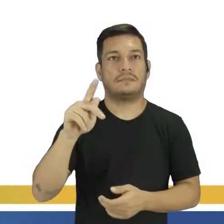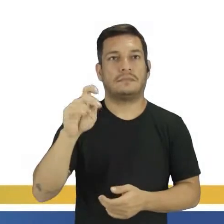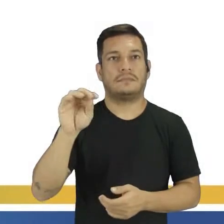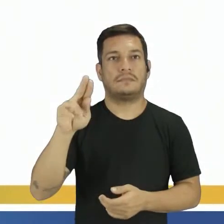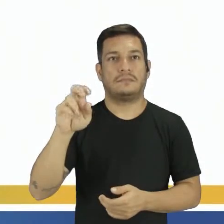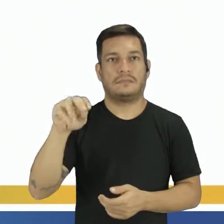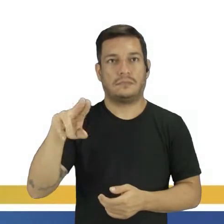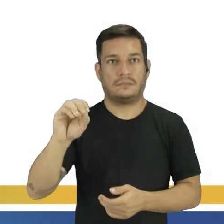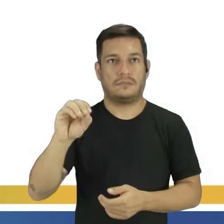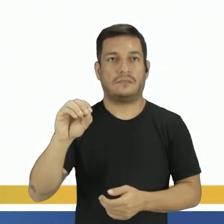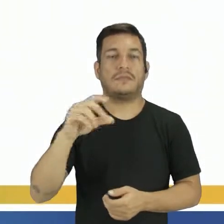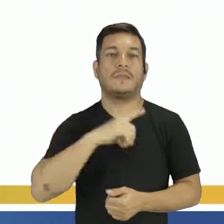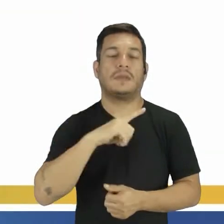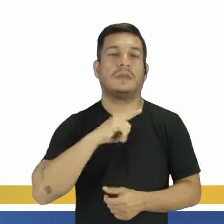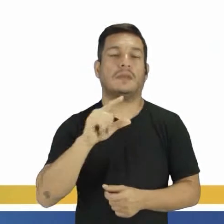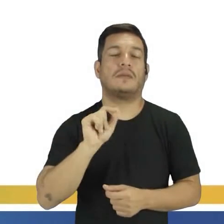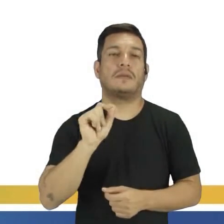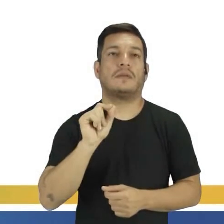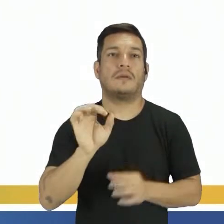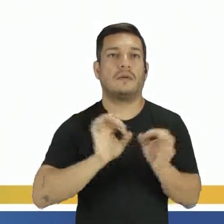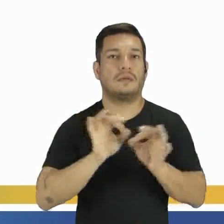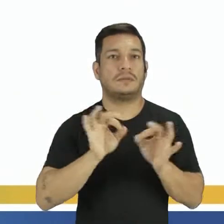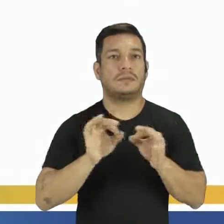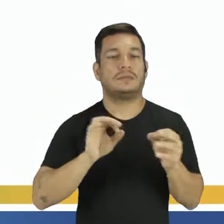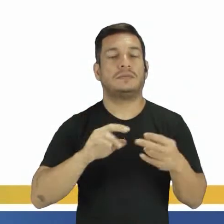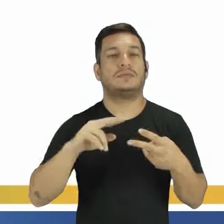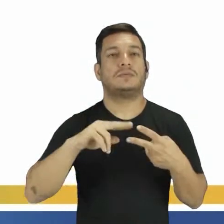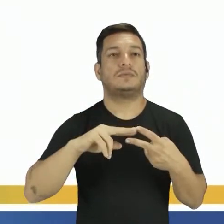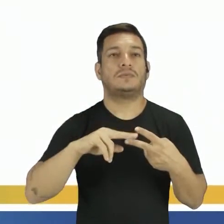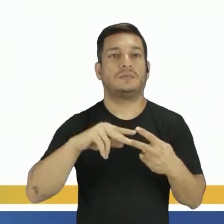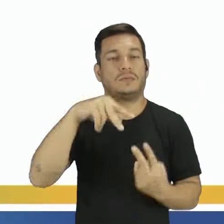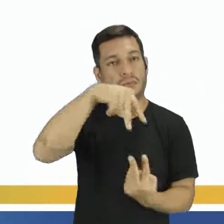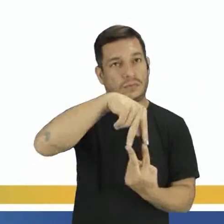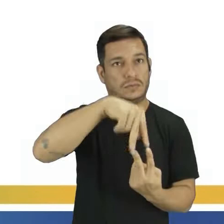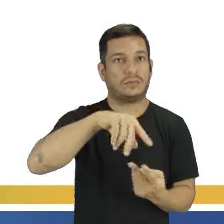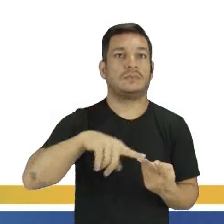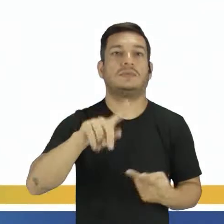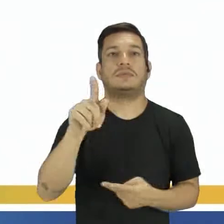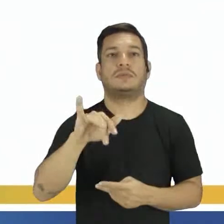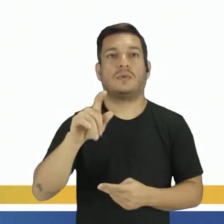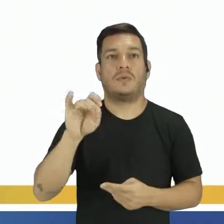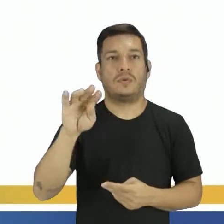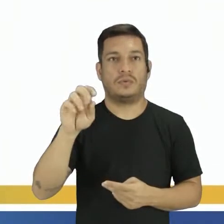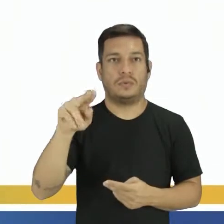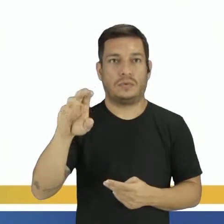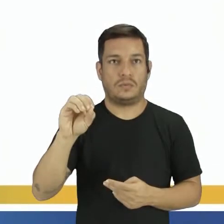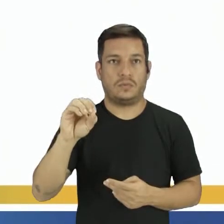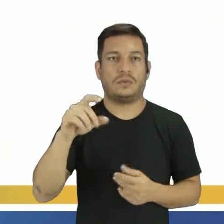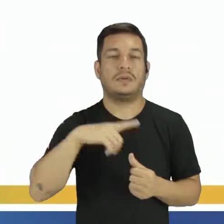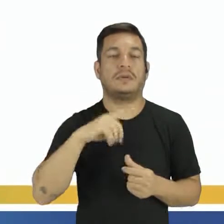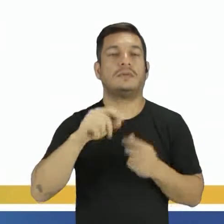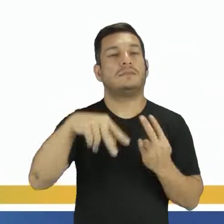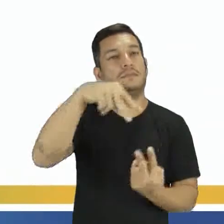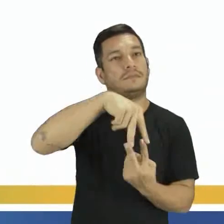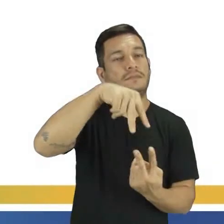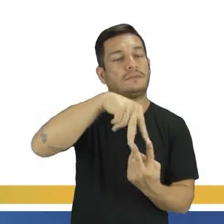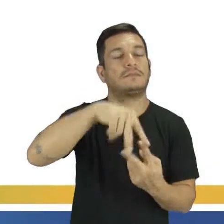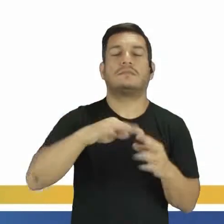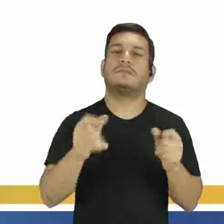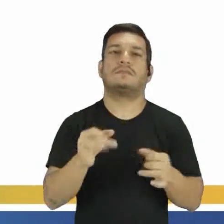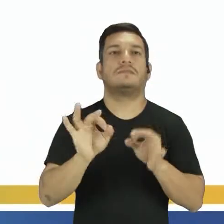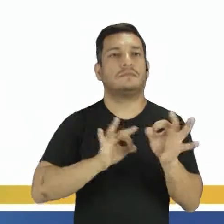leptótemo, não. No leptótemo a gente tem a condensação e a organização dos cromossomos. No zigótemo, não. Nós vamos ter esses cromossomos